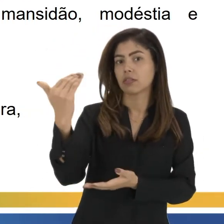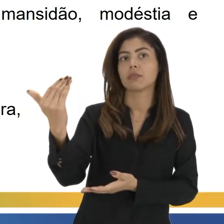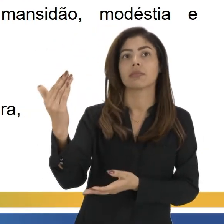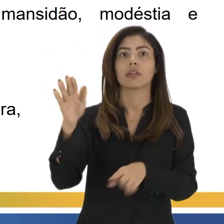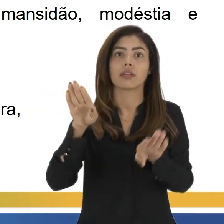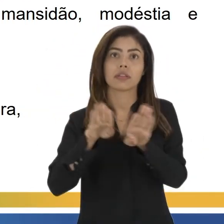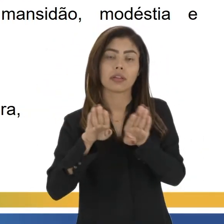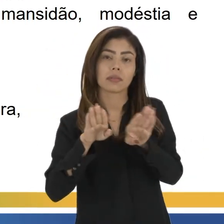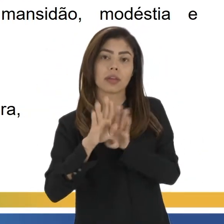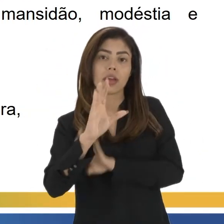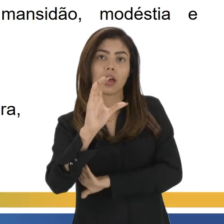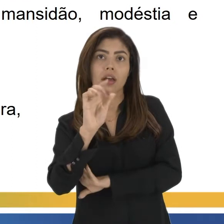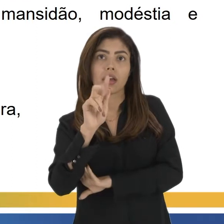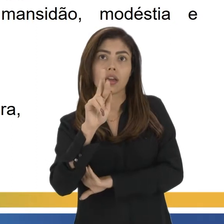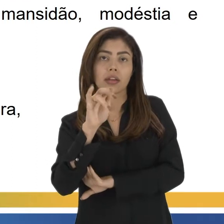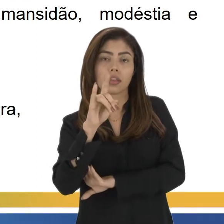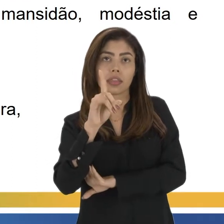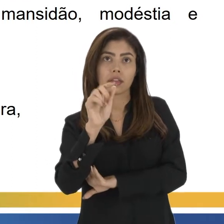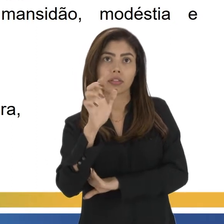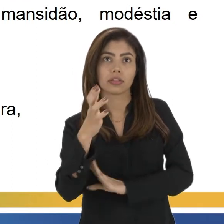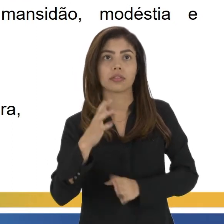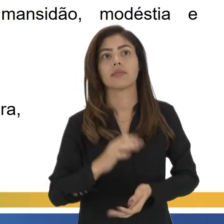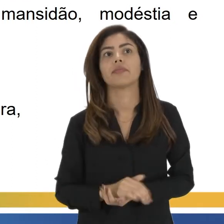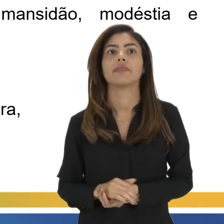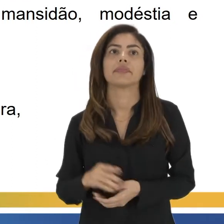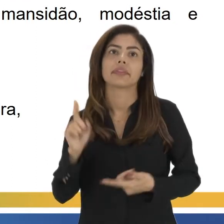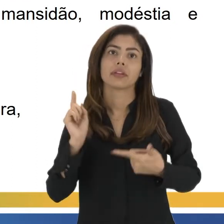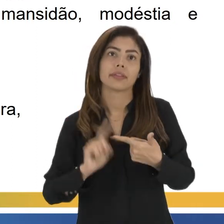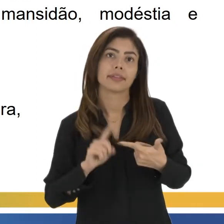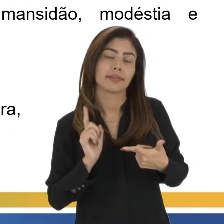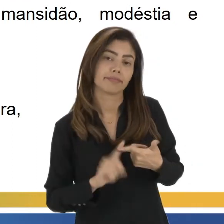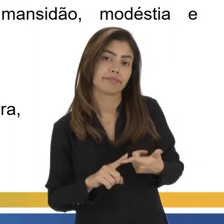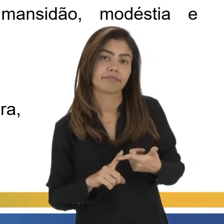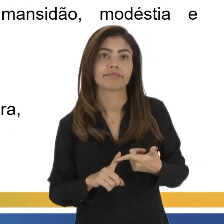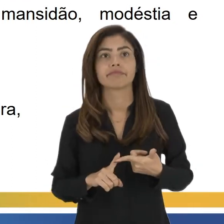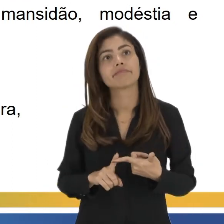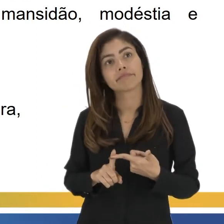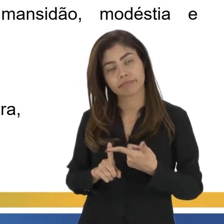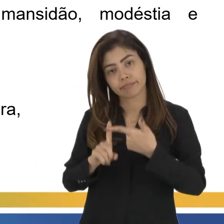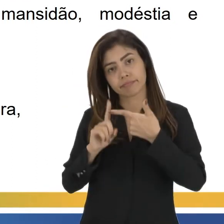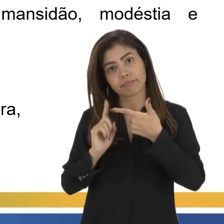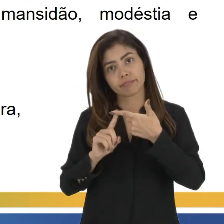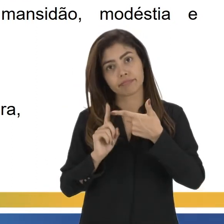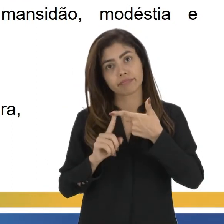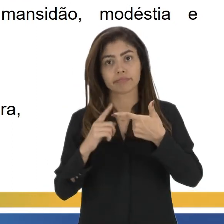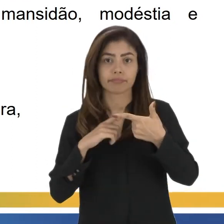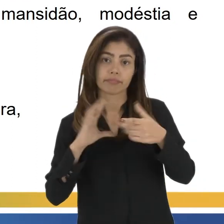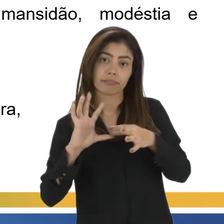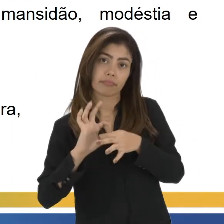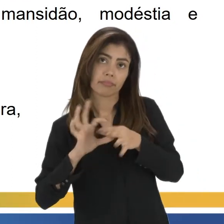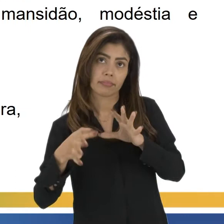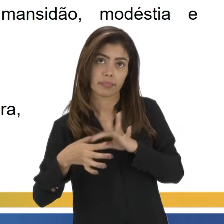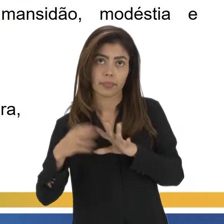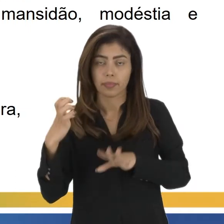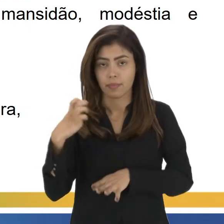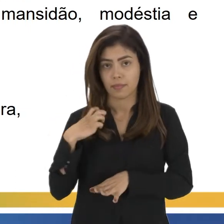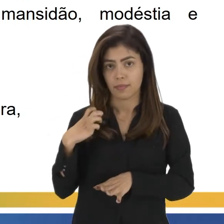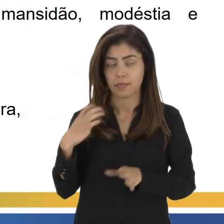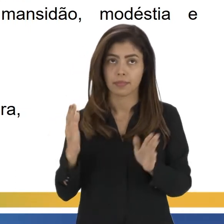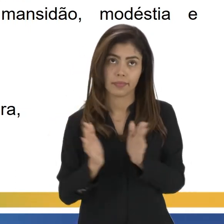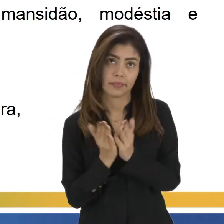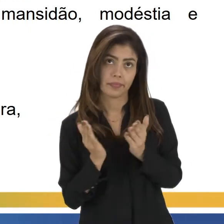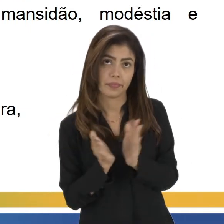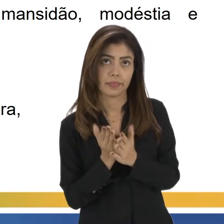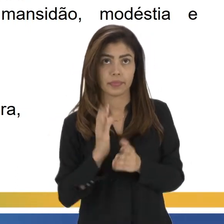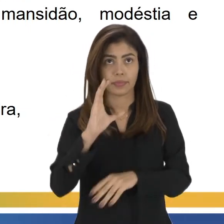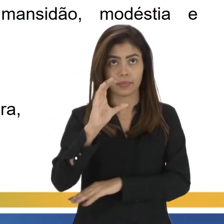e a caridade. A segunda classificação de virtude, dentro desse contexto da ética cristã, são